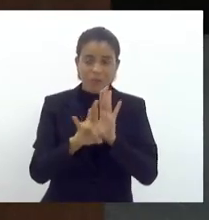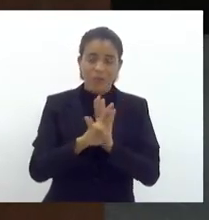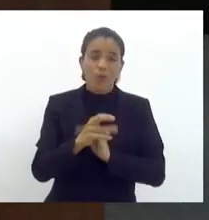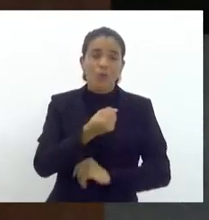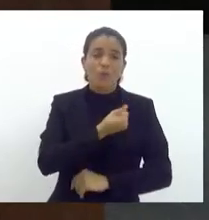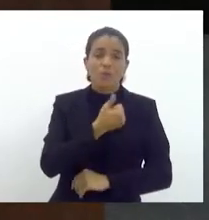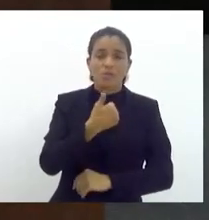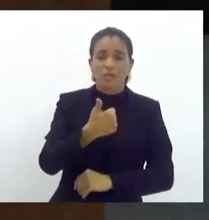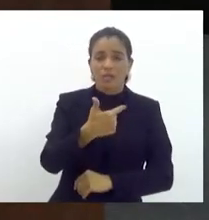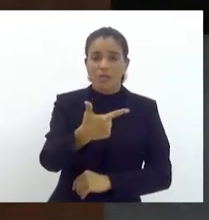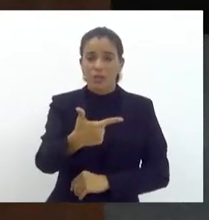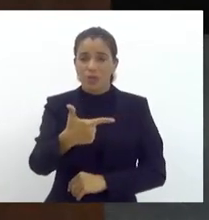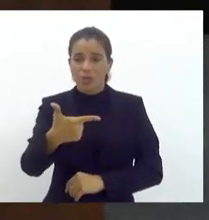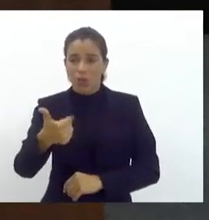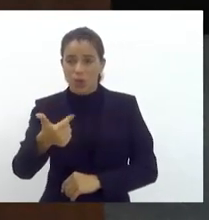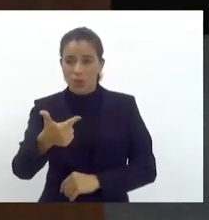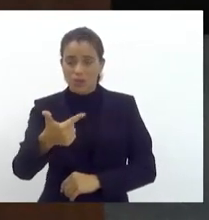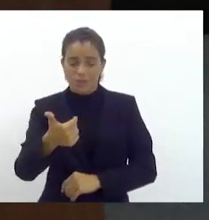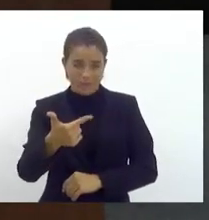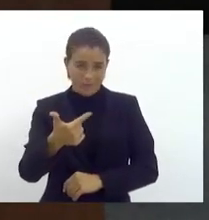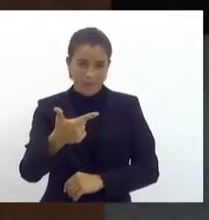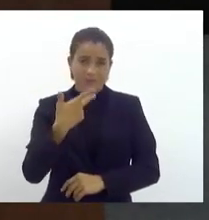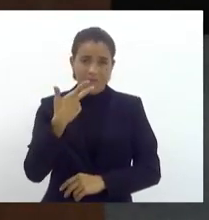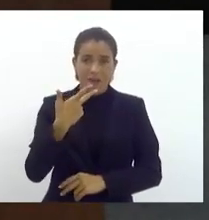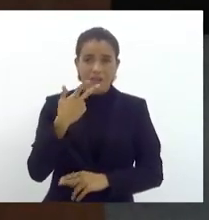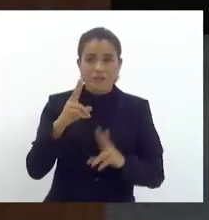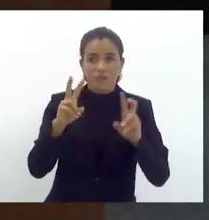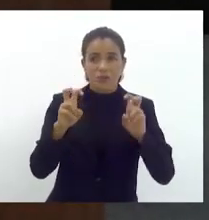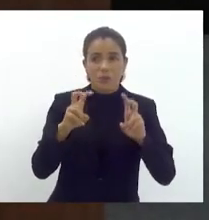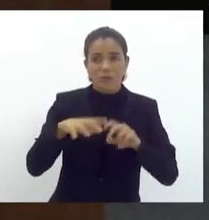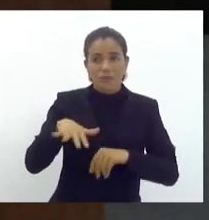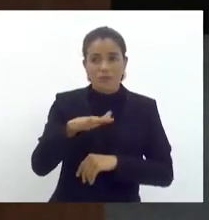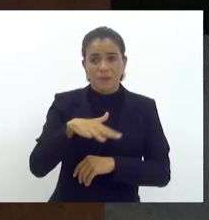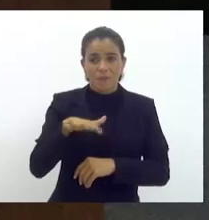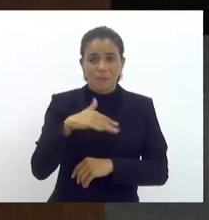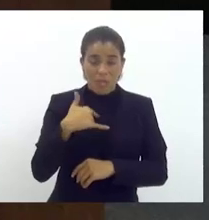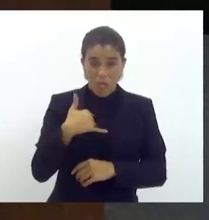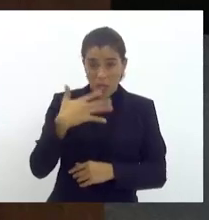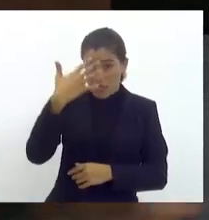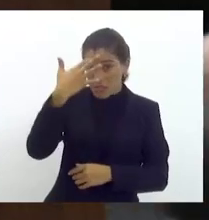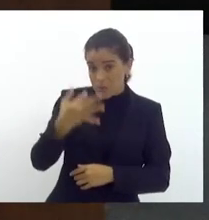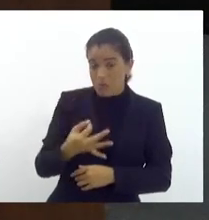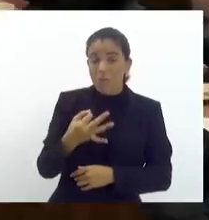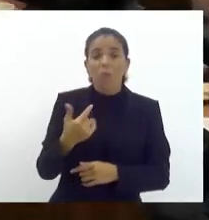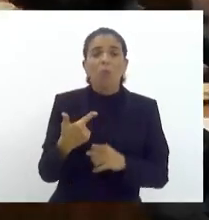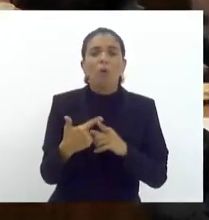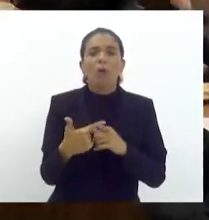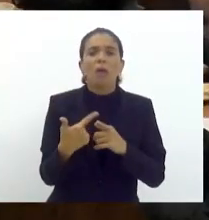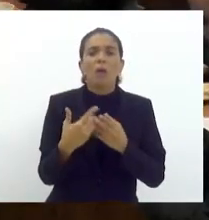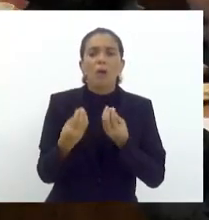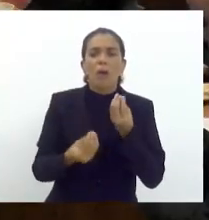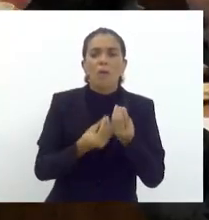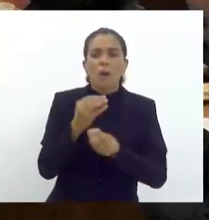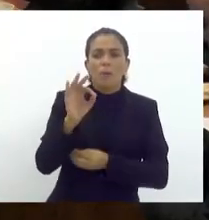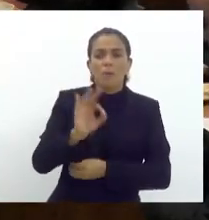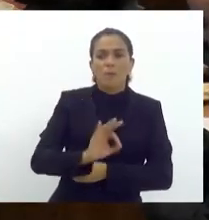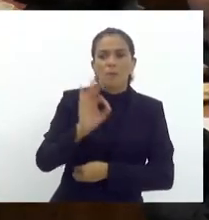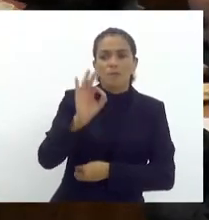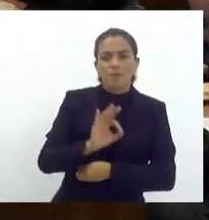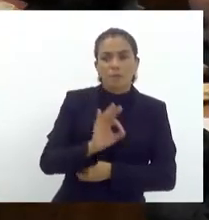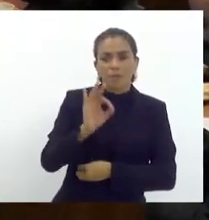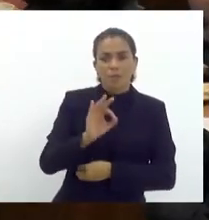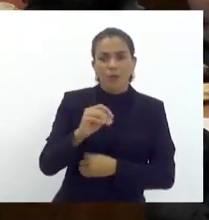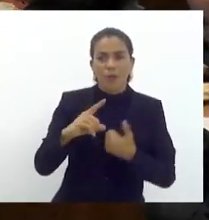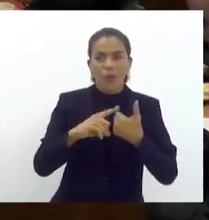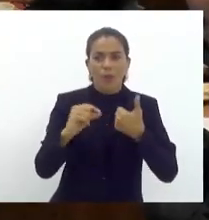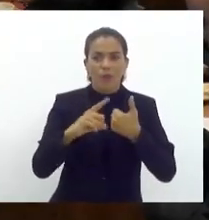do Regimento que Versa sobre essa questão no entanto de fato a interpretativa porque Qual é o percentual que esse artigo